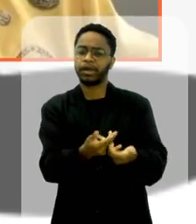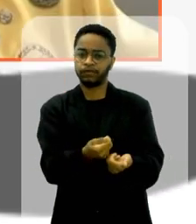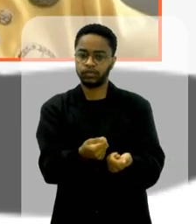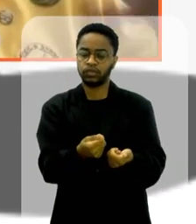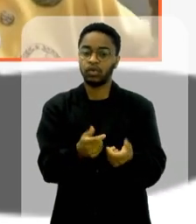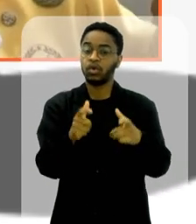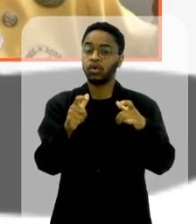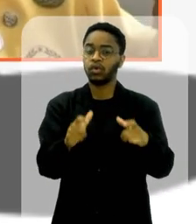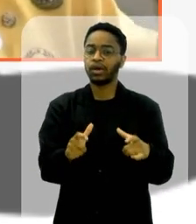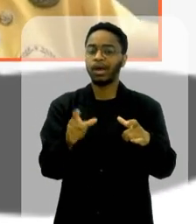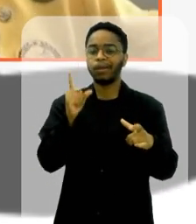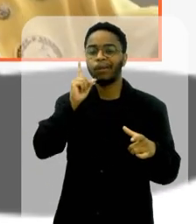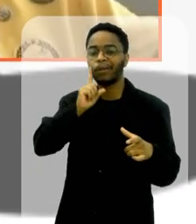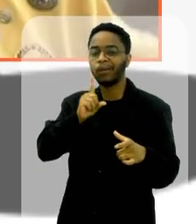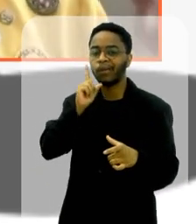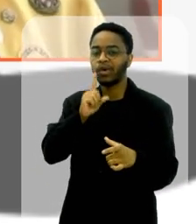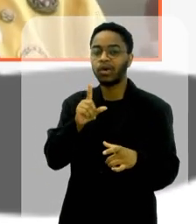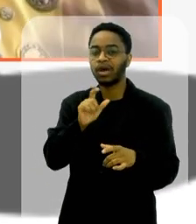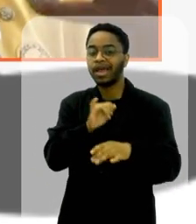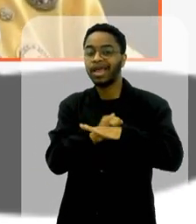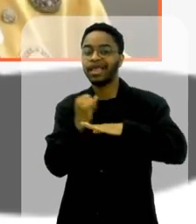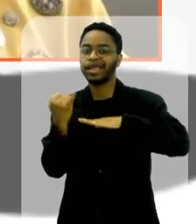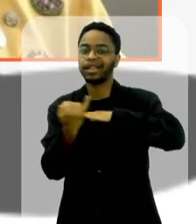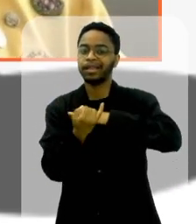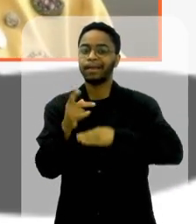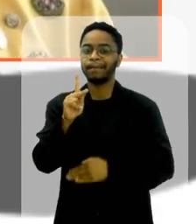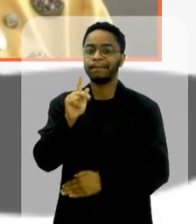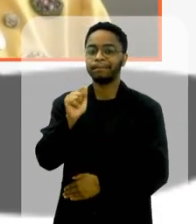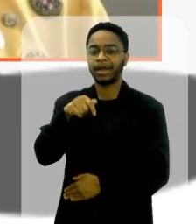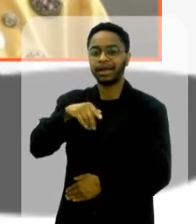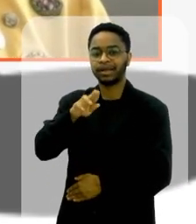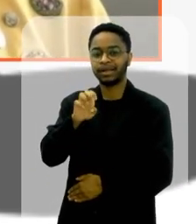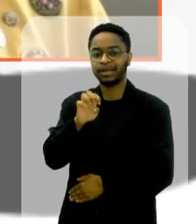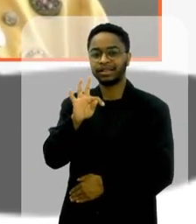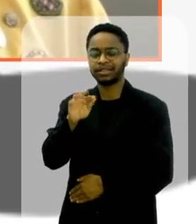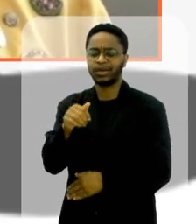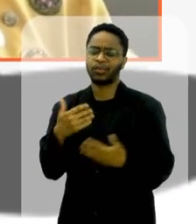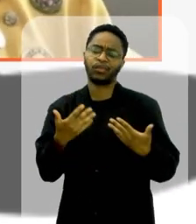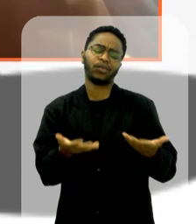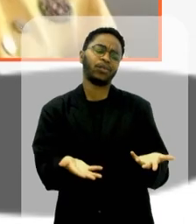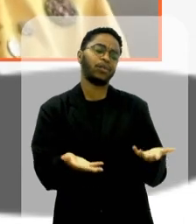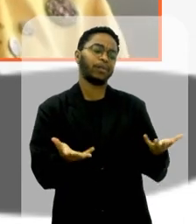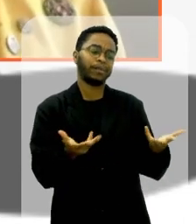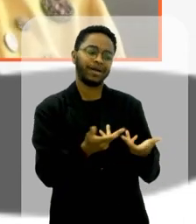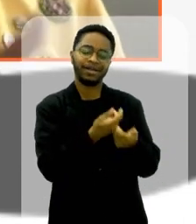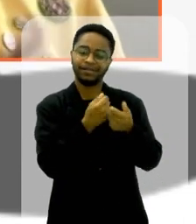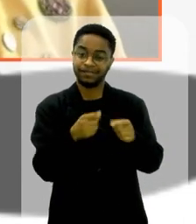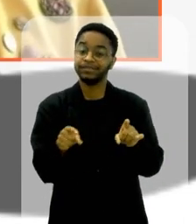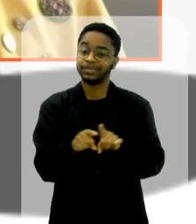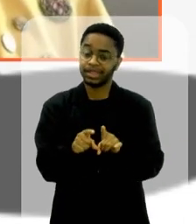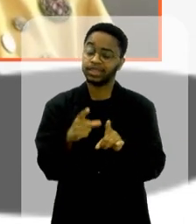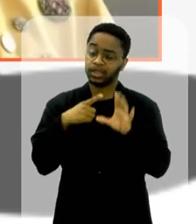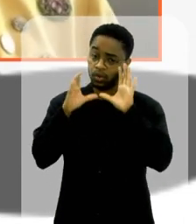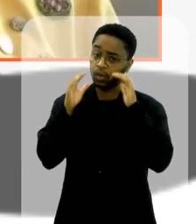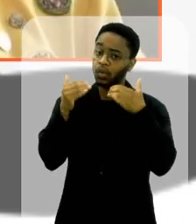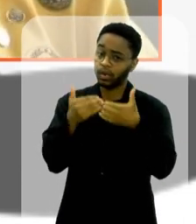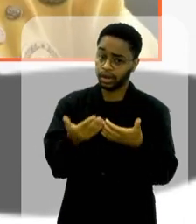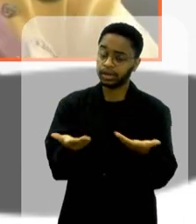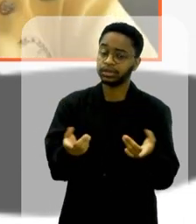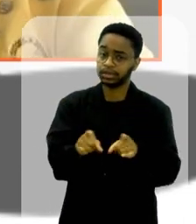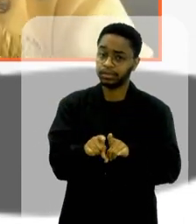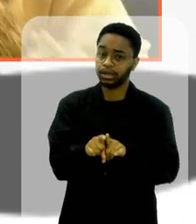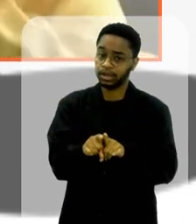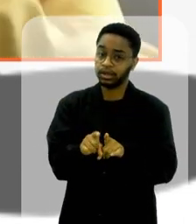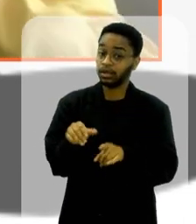maravilhoso, a Terra da Moreninha, lá na Ilha de Olha, Paquetá. Paquetá! Pois é, Oxi! fizemos um congresso aí,